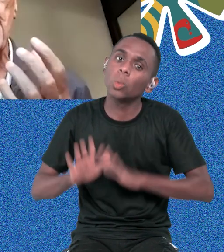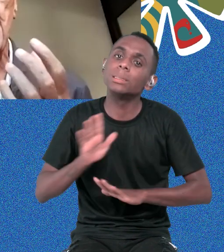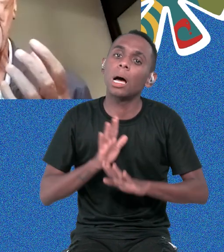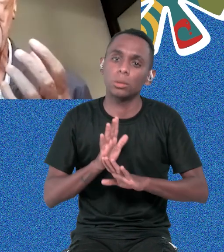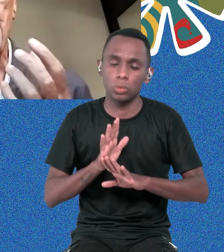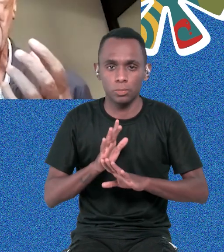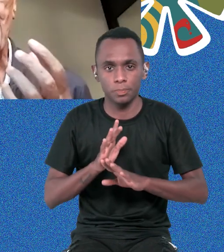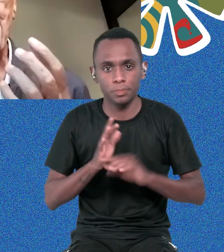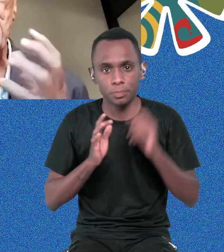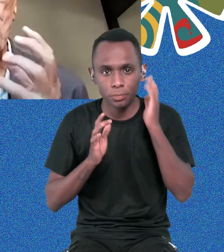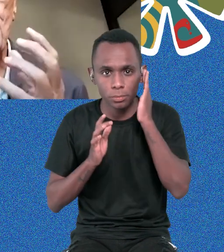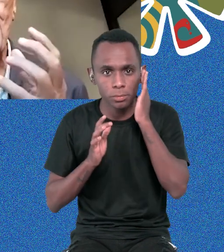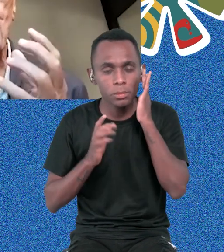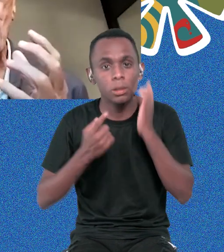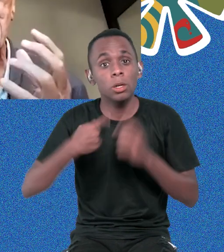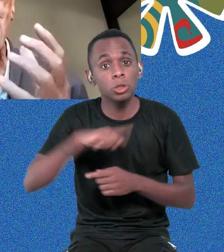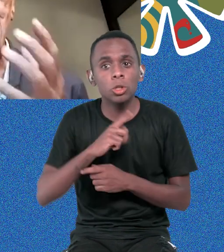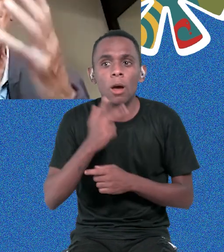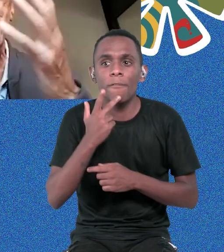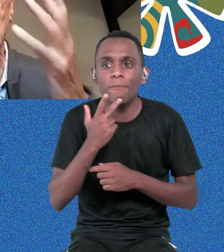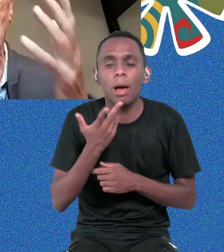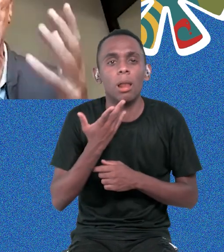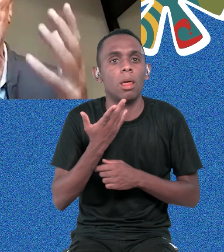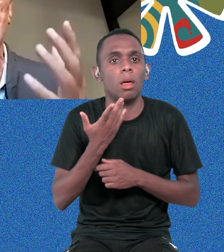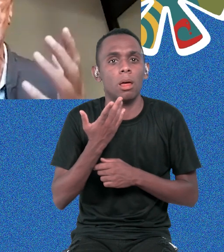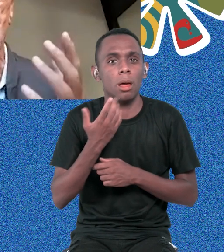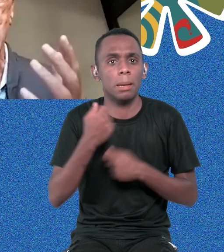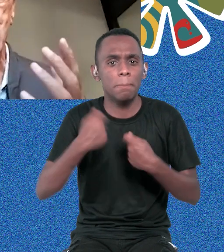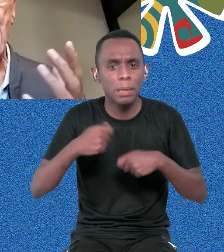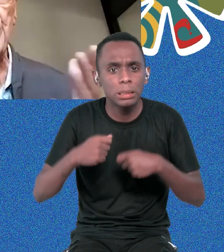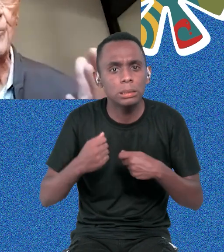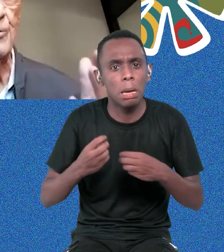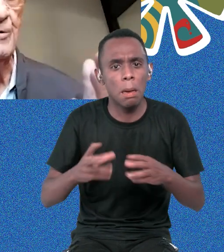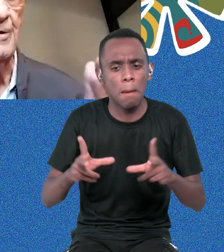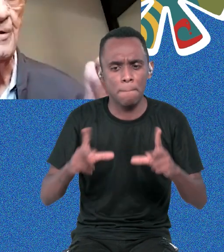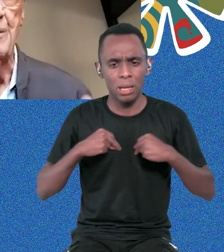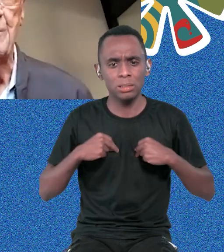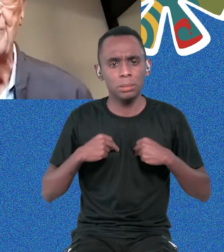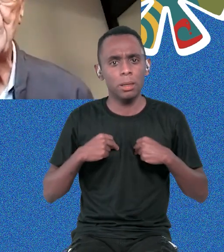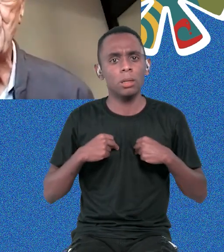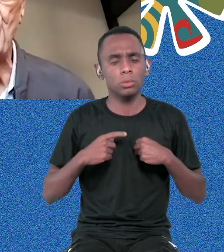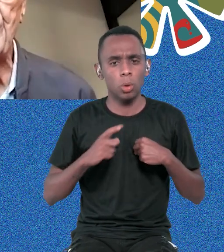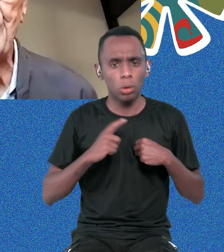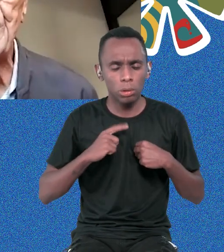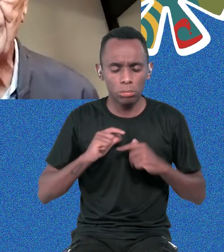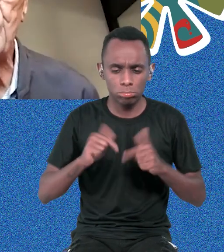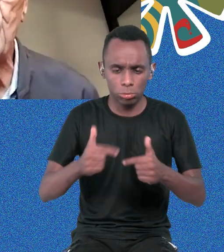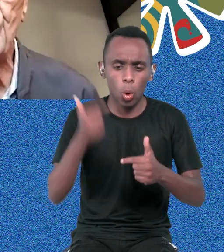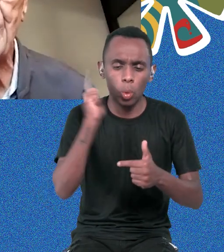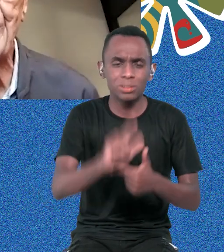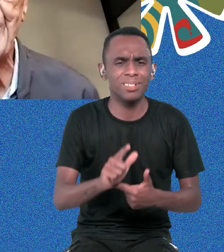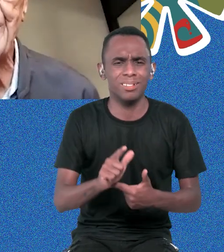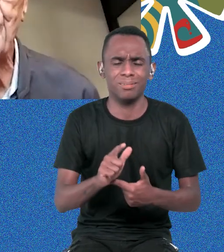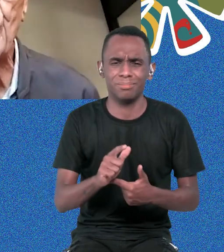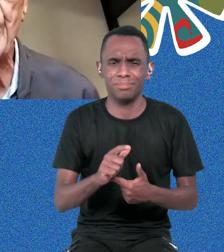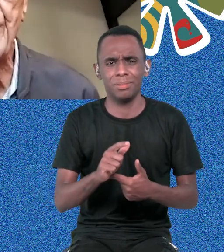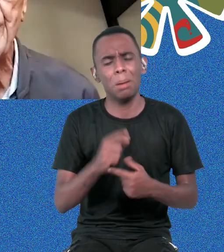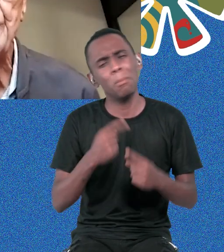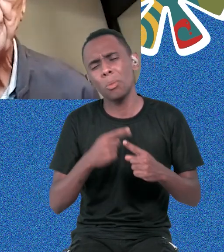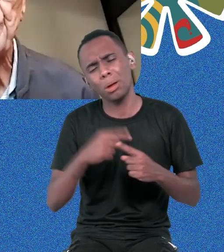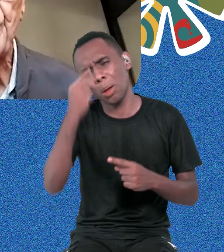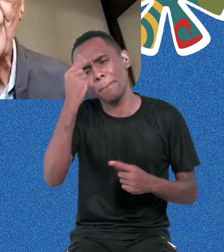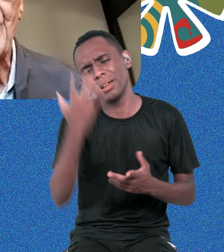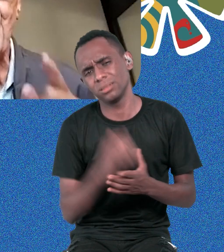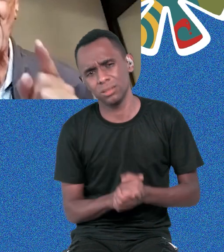cuidado. Falamos muito em educação meritocrática, méritos, mas por que pensamos muito dessa maneira? Por